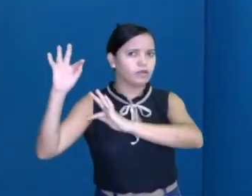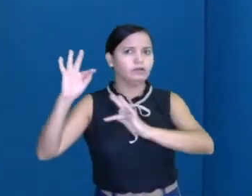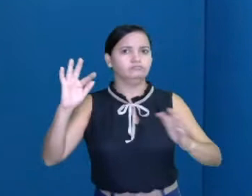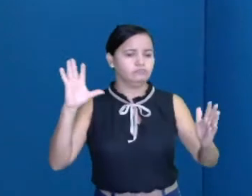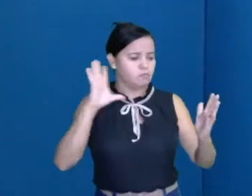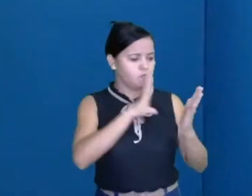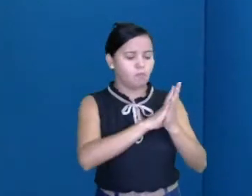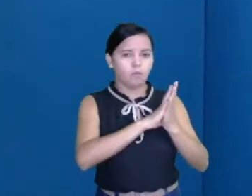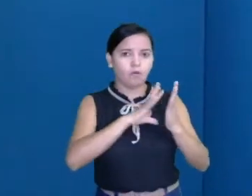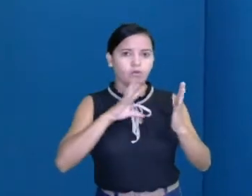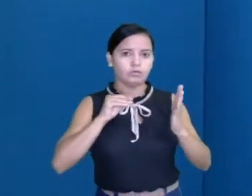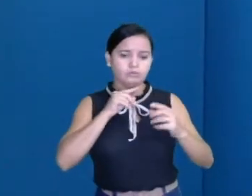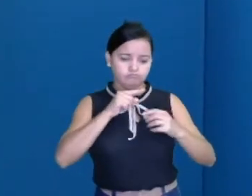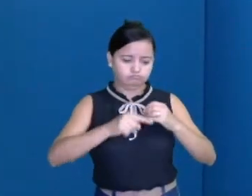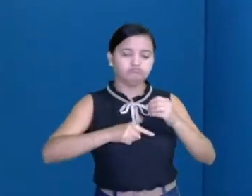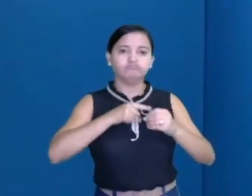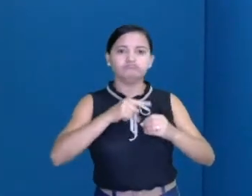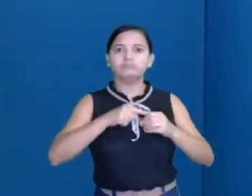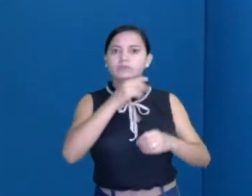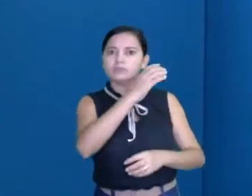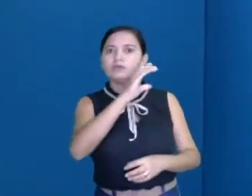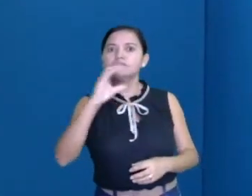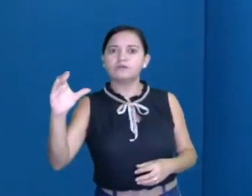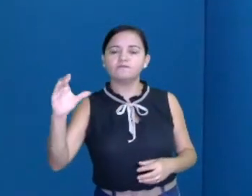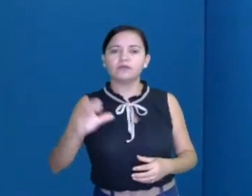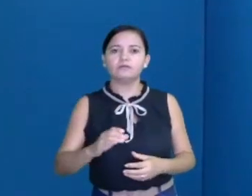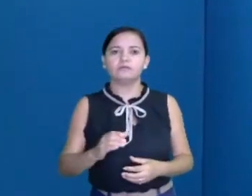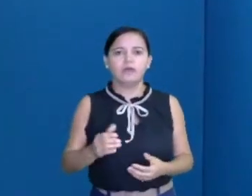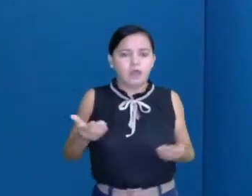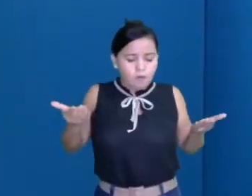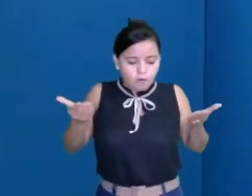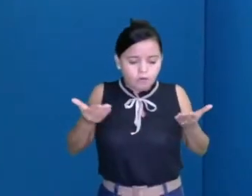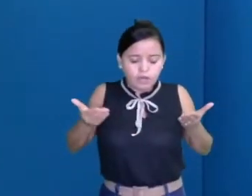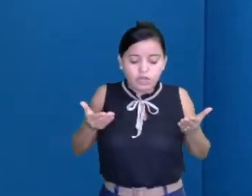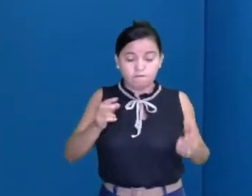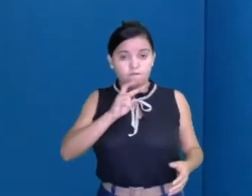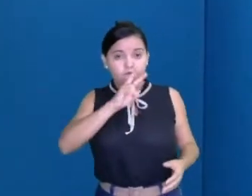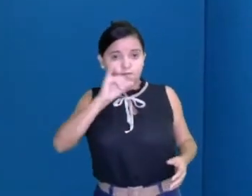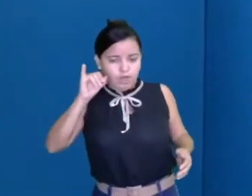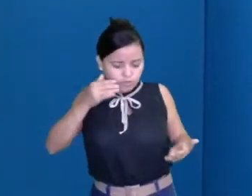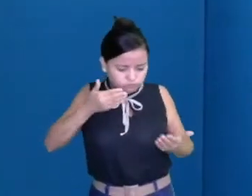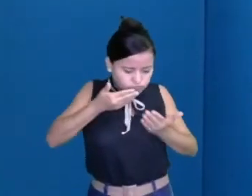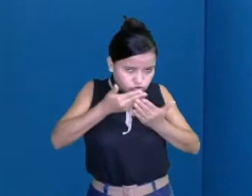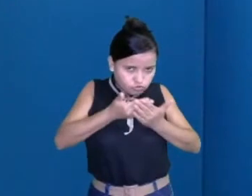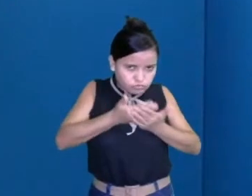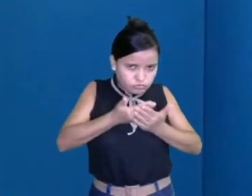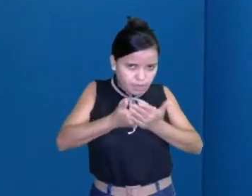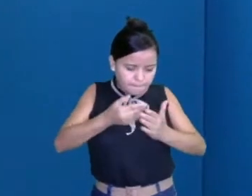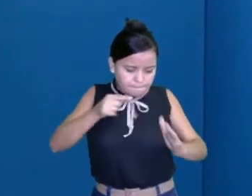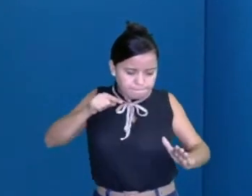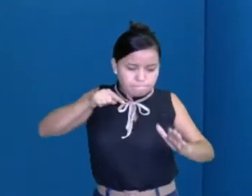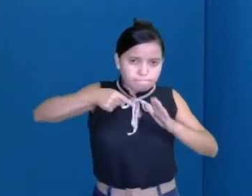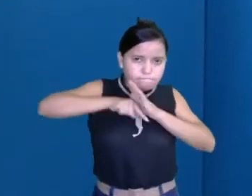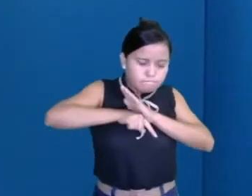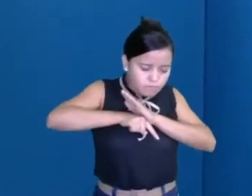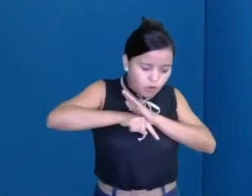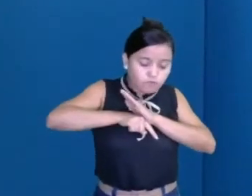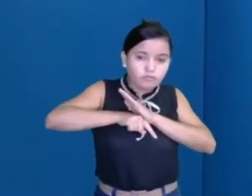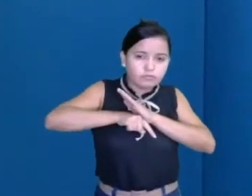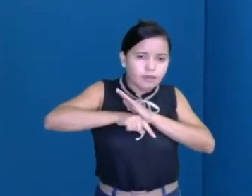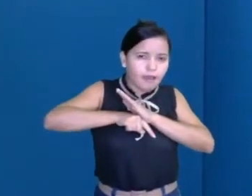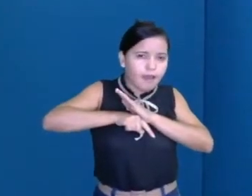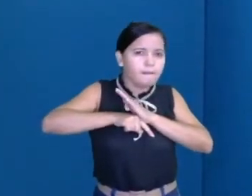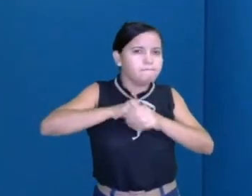perspectiva científica. Nesse primeiro momento a gente vai somente nos mergulhar, nós iremos aqui nesse momento mergulhar, desculpa, tá? A gente vai nesse momento, vamos dizer